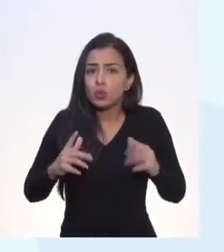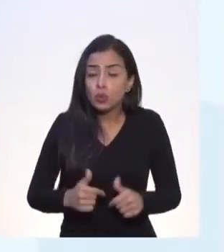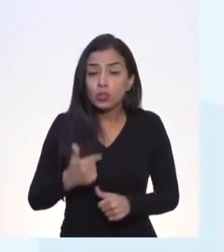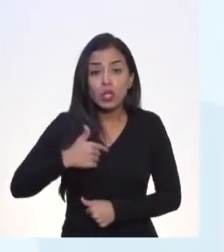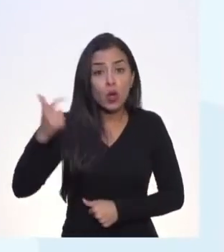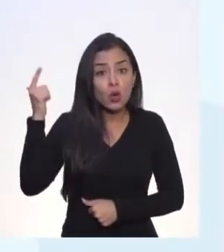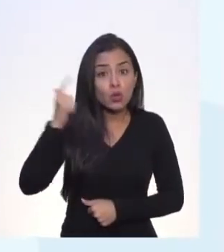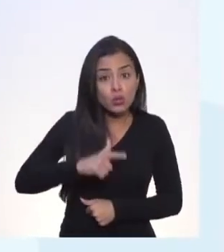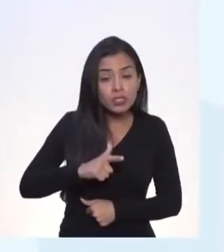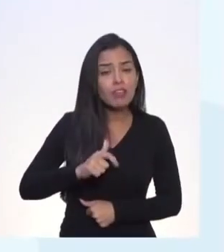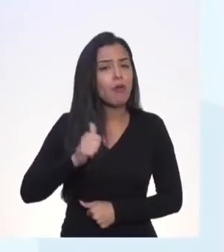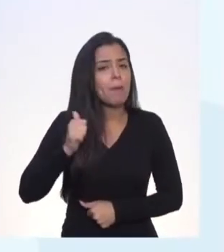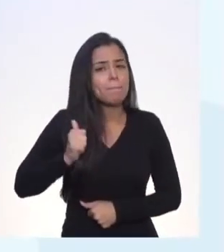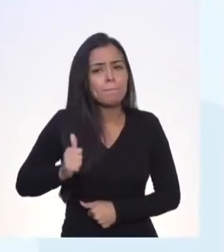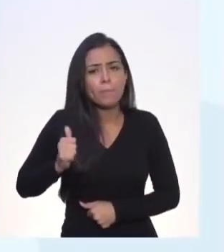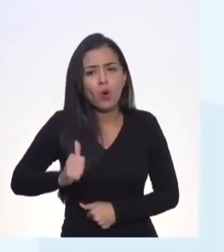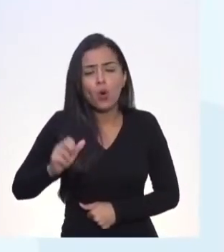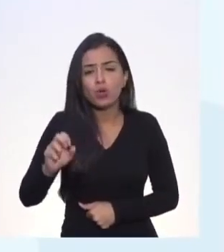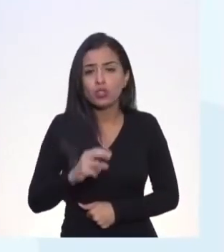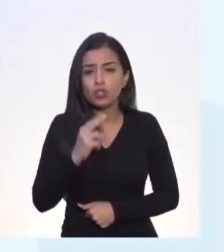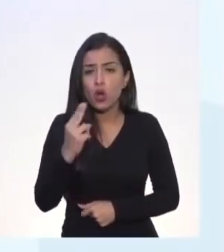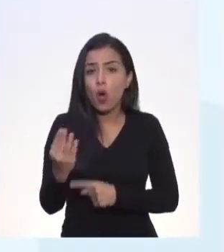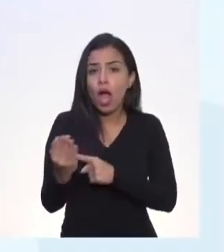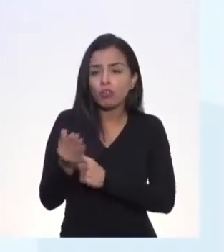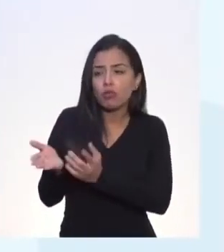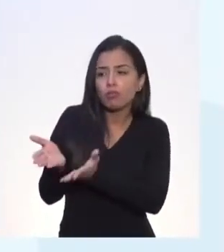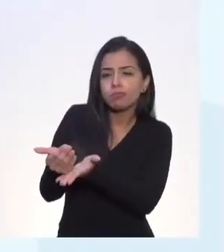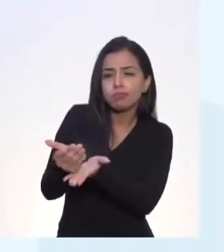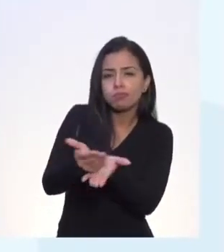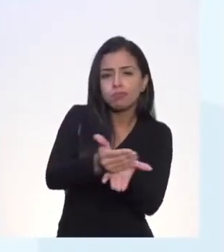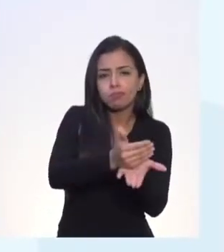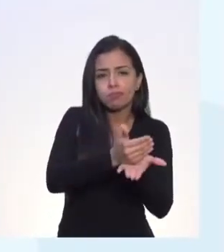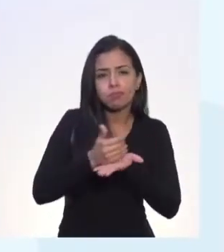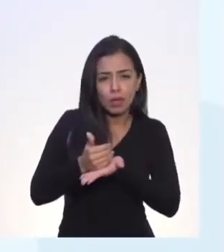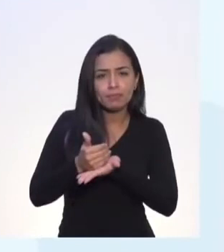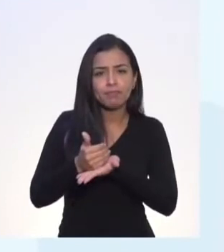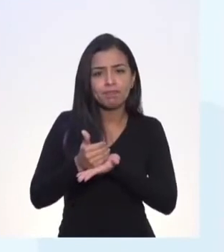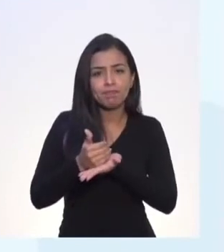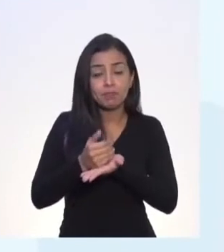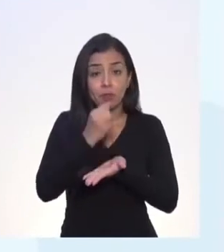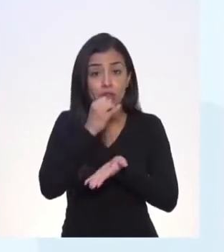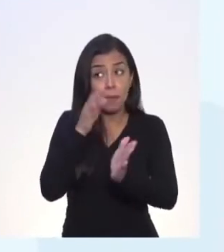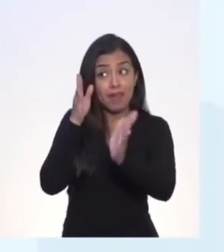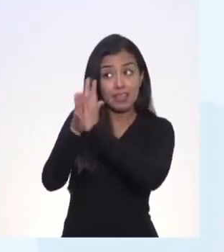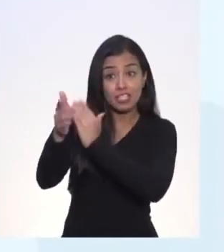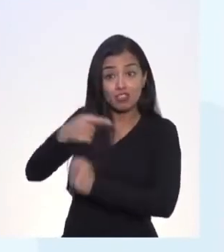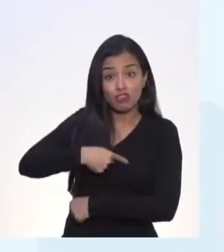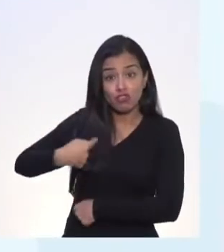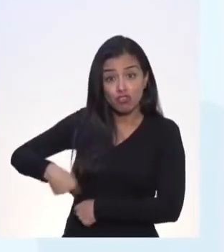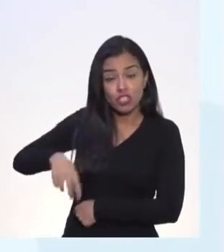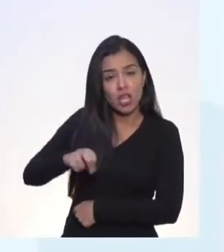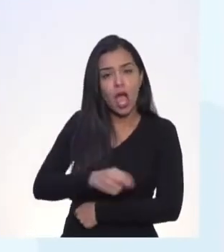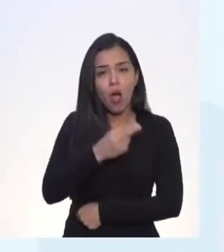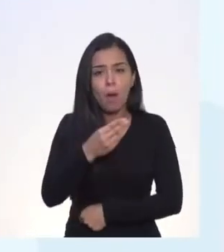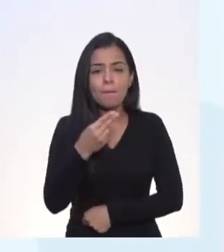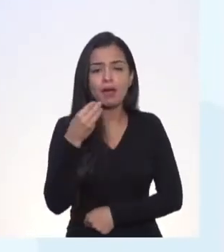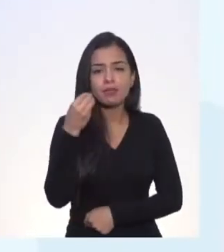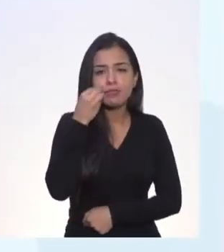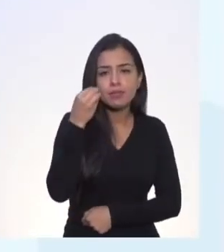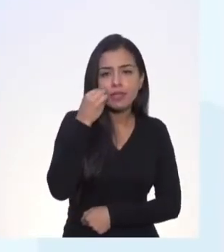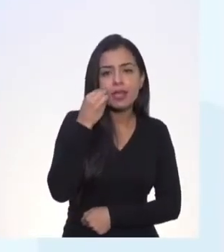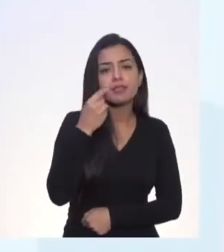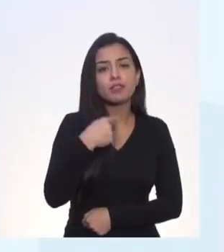com bolsas ou com a ajuda de vaquinhas, tanto para ir à China, como para essa simulação em que